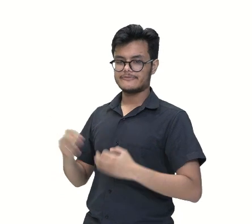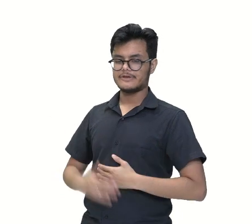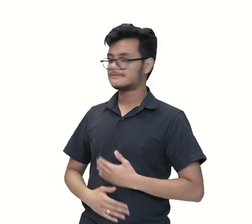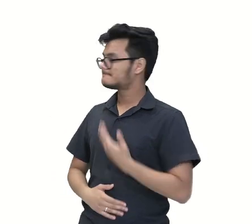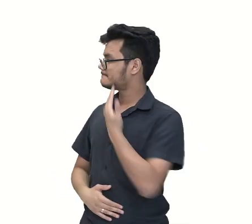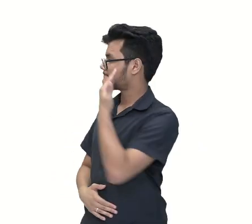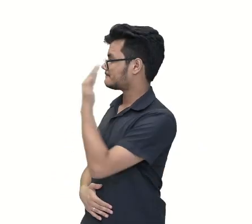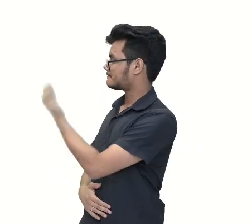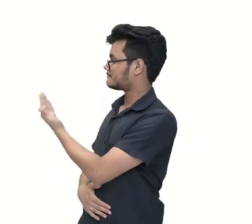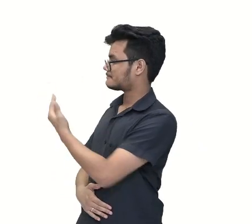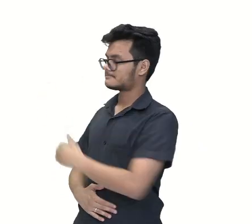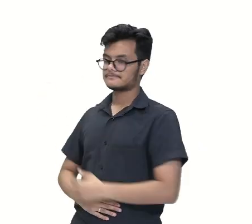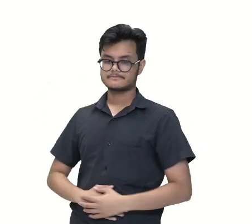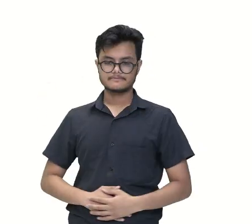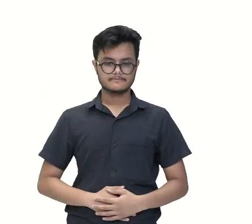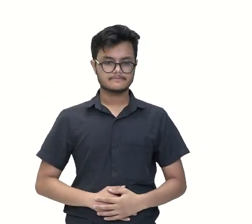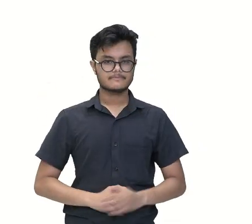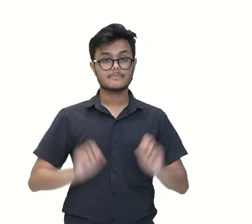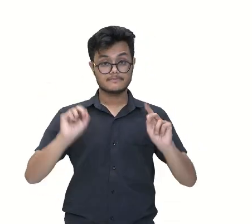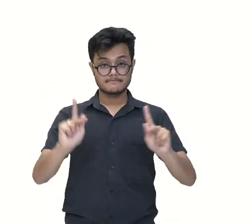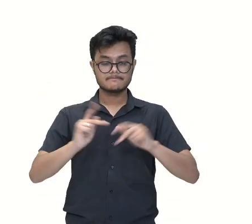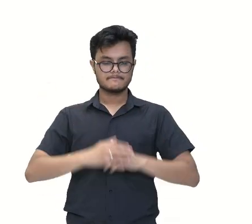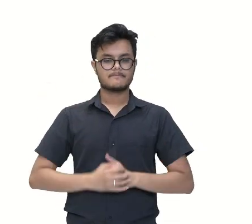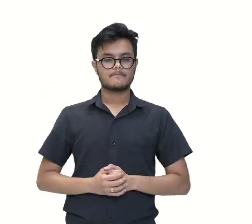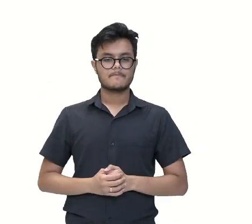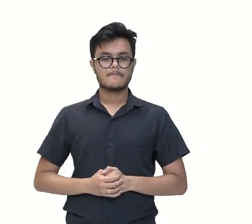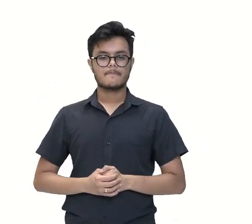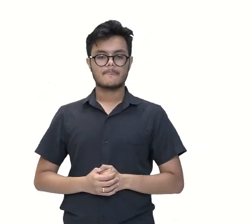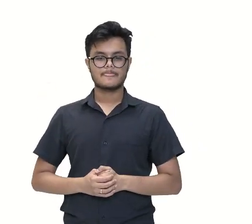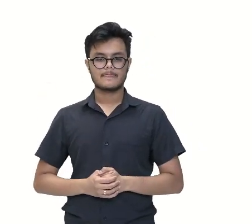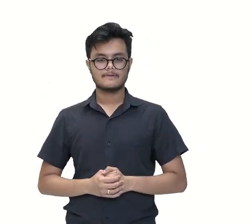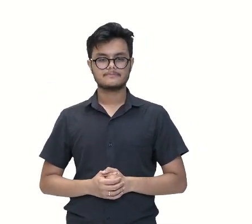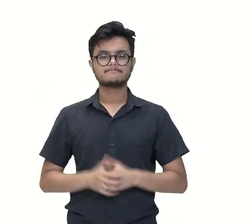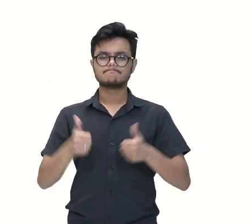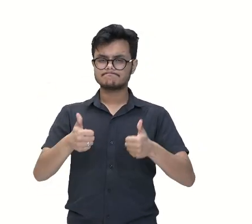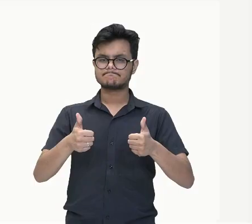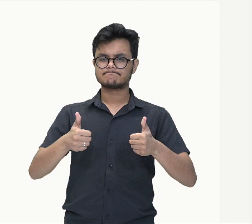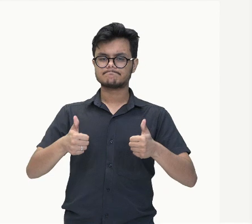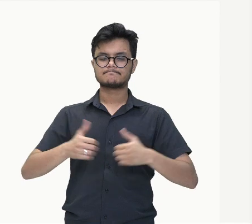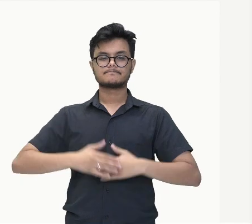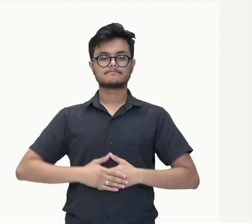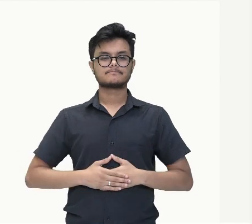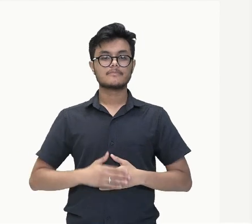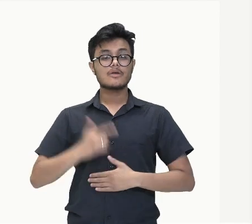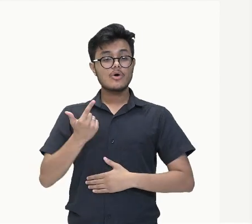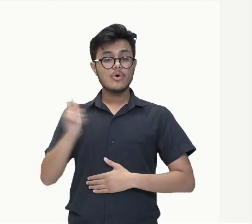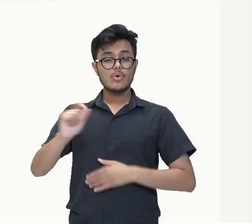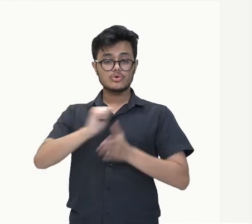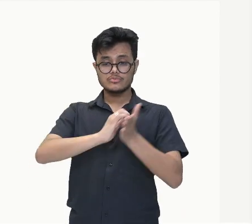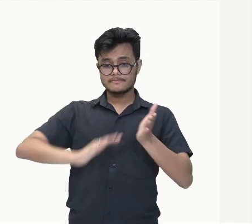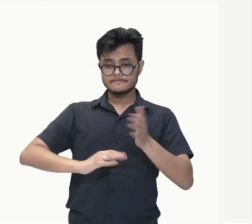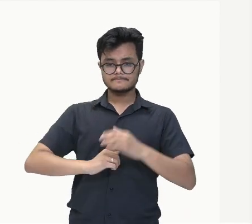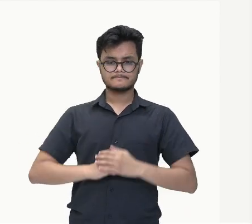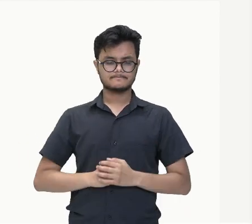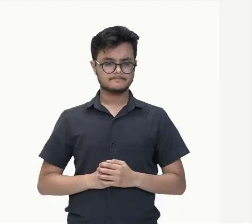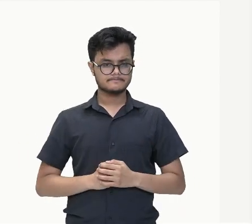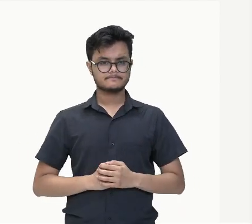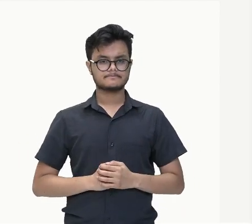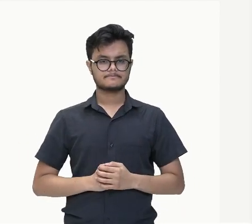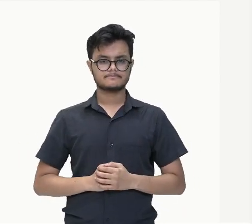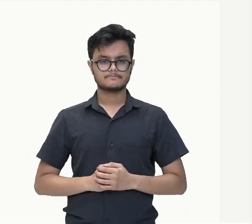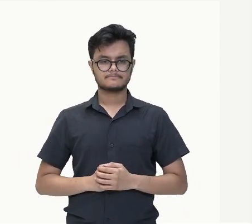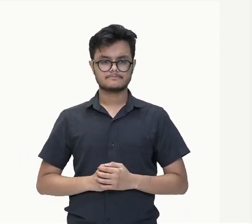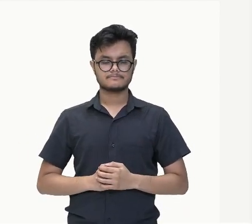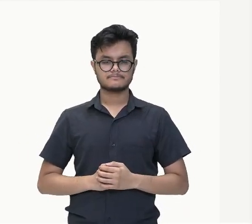o somatório das duas coordenadas. Tudo bem, pessoal? Tranquilo? Vamos para o próximo exemplo aí, que o nosso tempo já